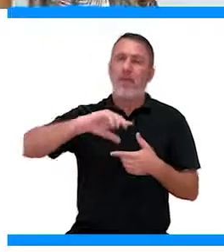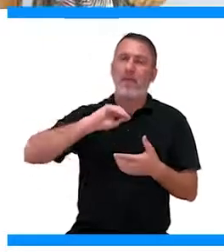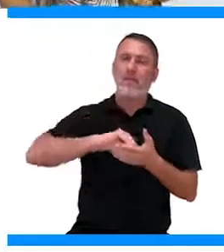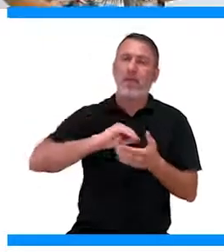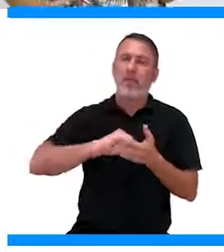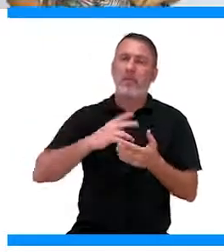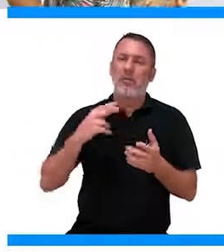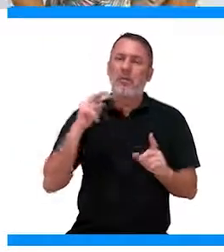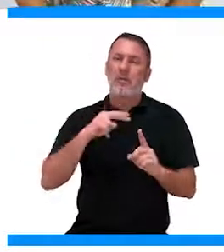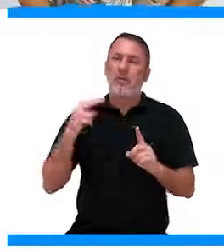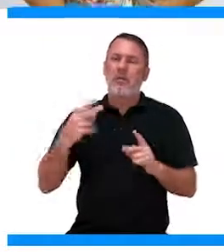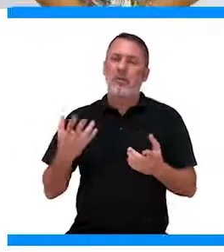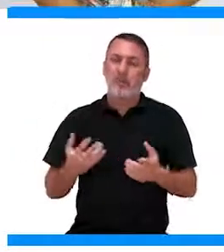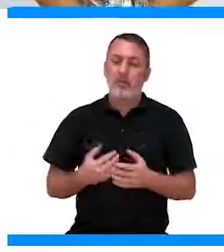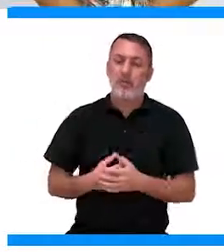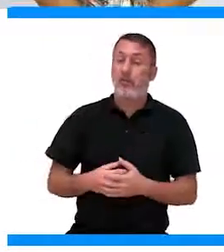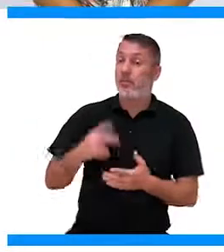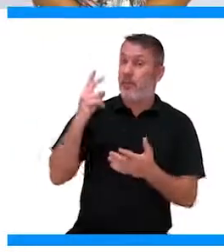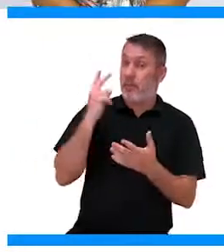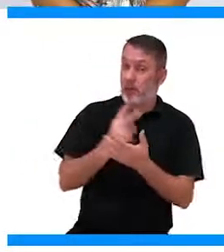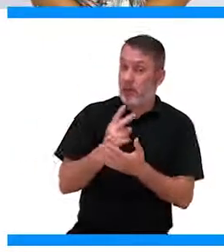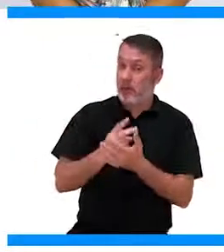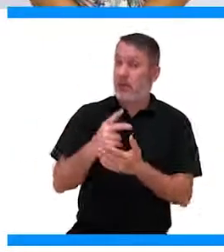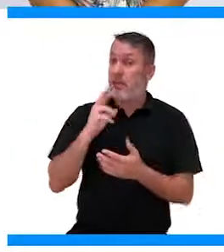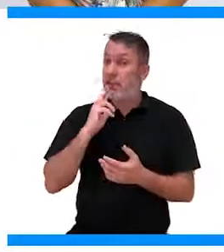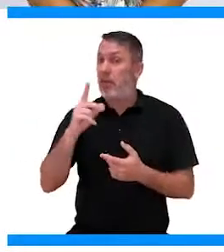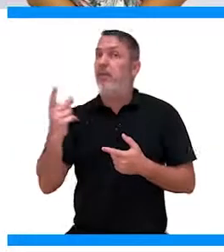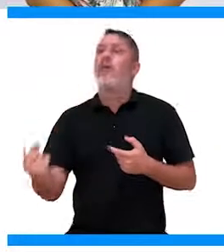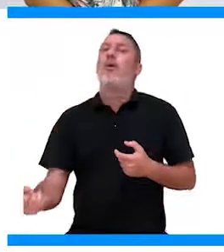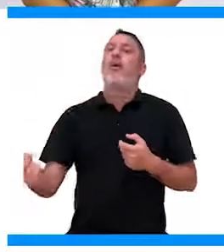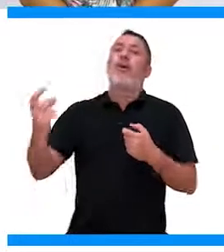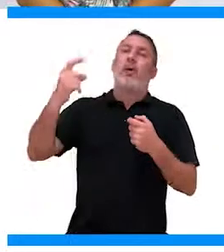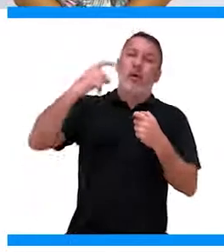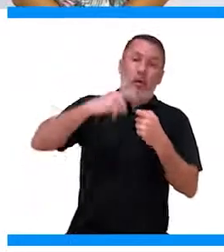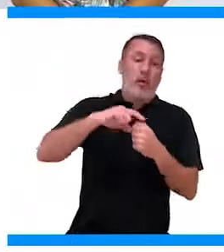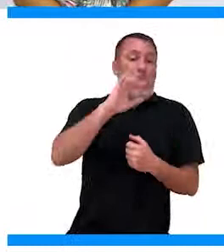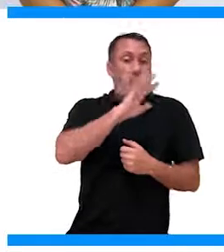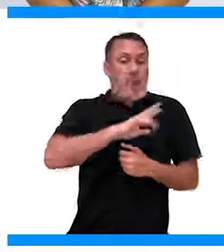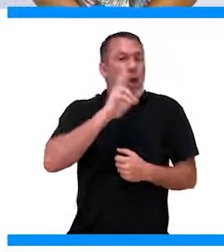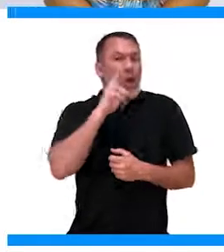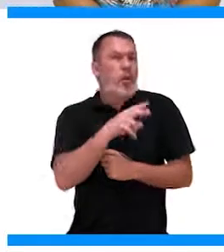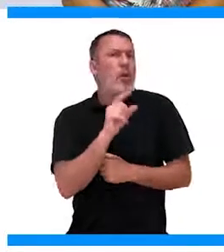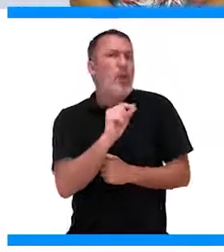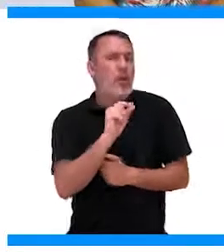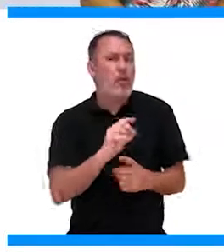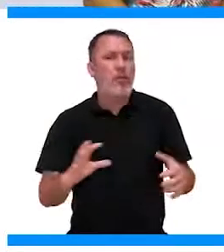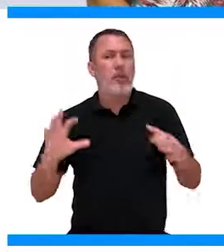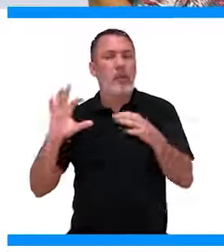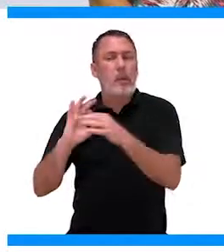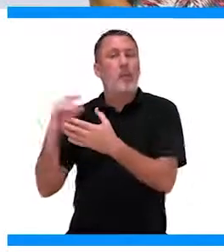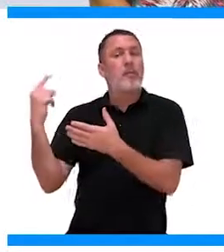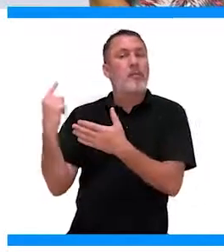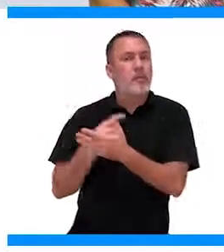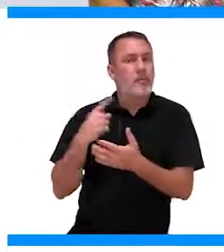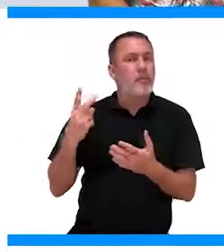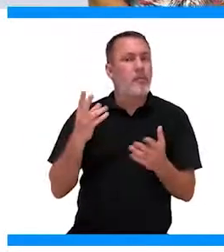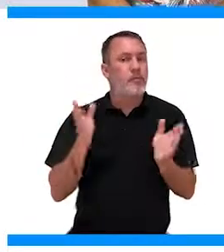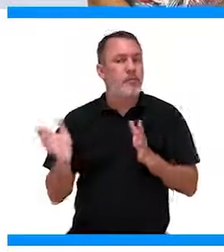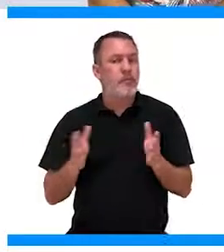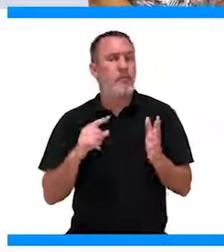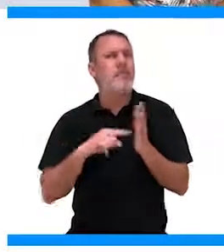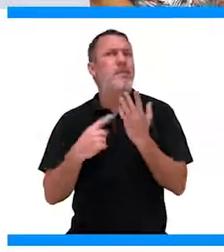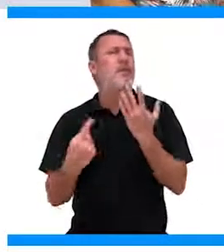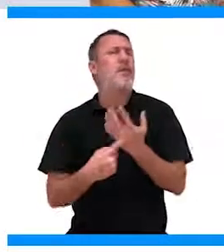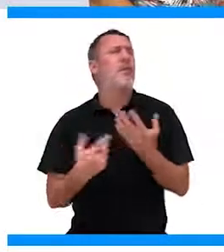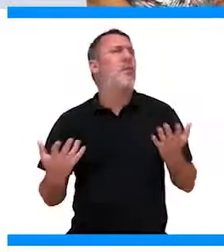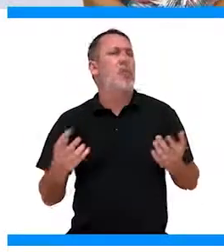Então a gente volta ao texto, toda vez que estiver respondendo uma prova dessa, olha e observa ali, né, qual